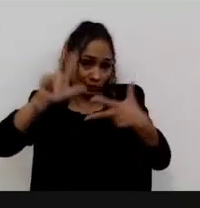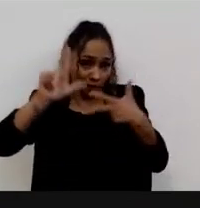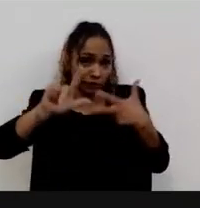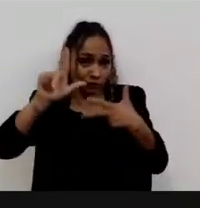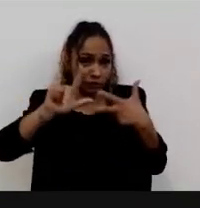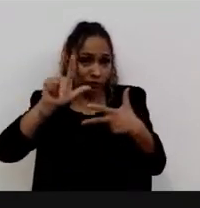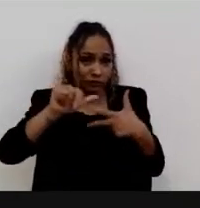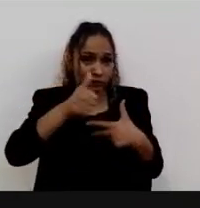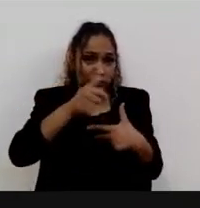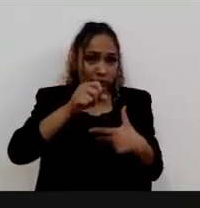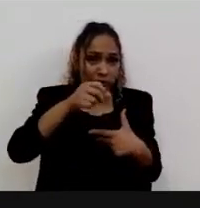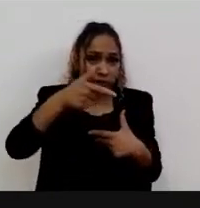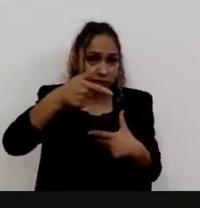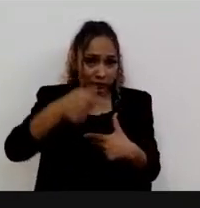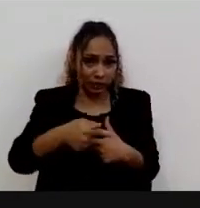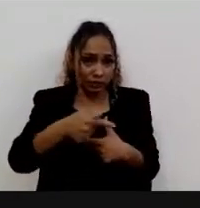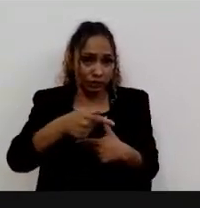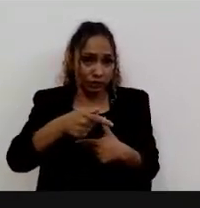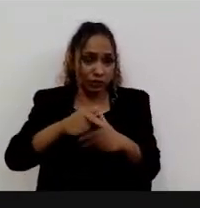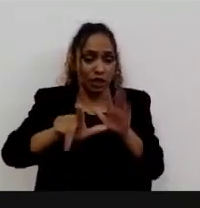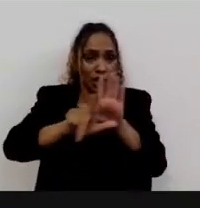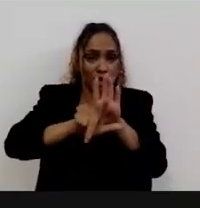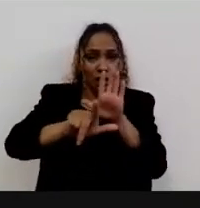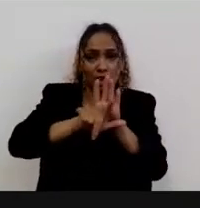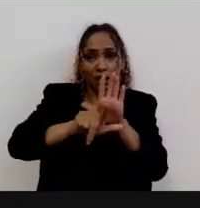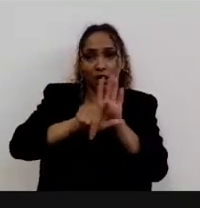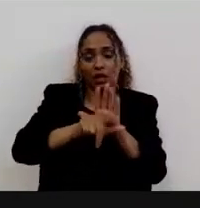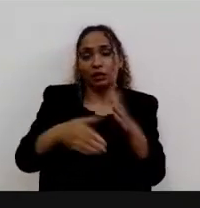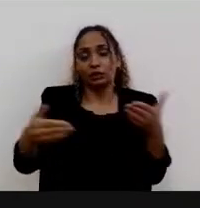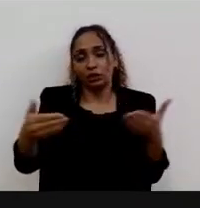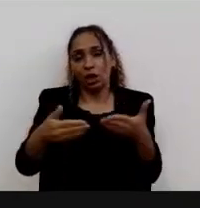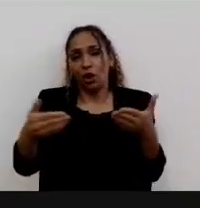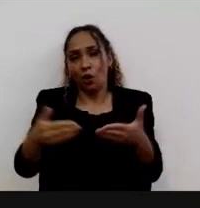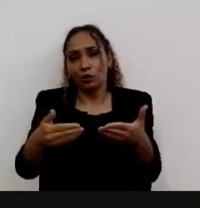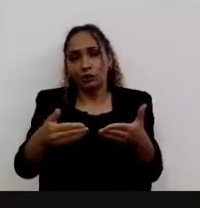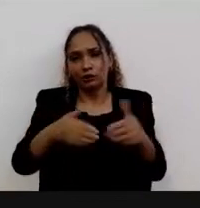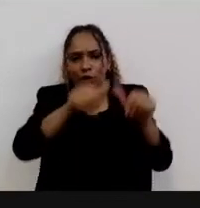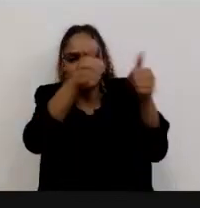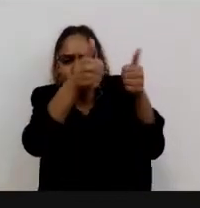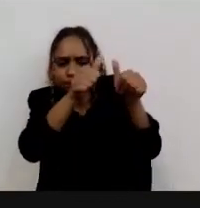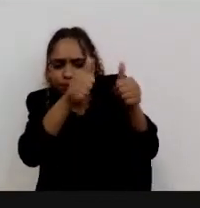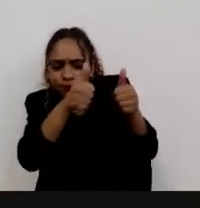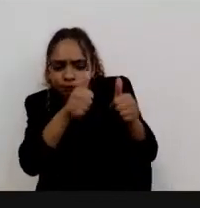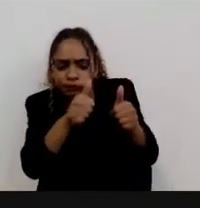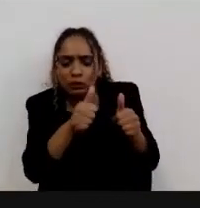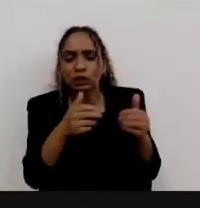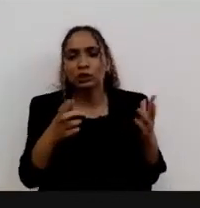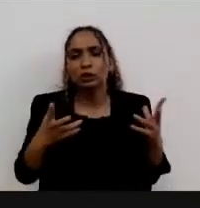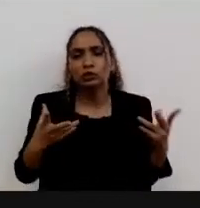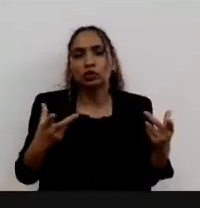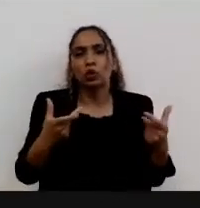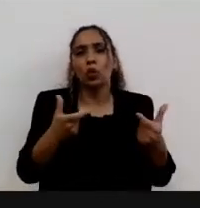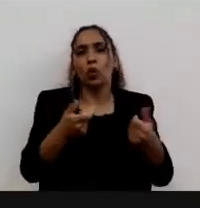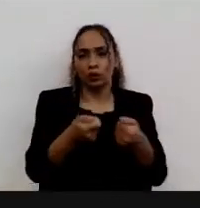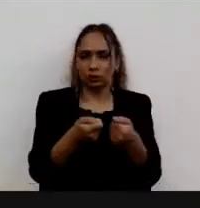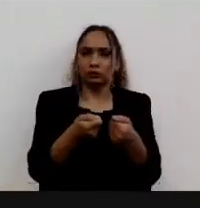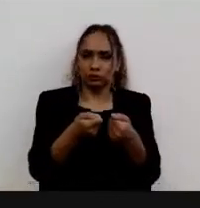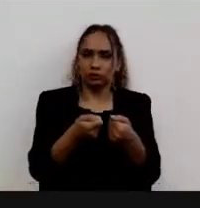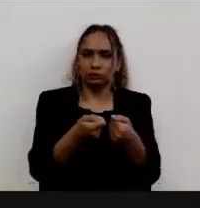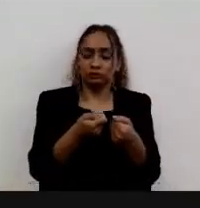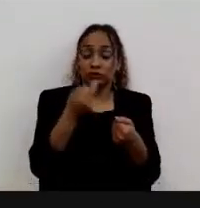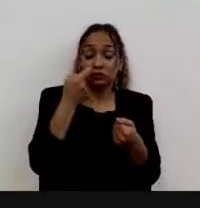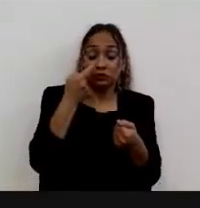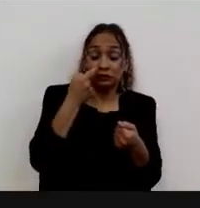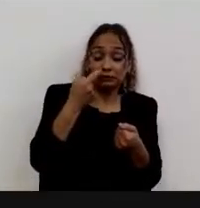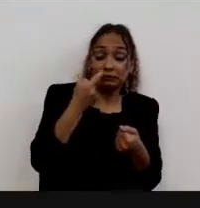legislatura, que é essa legislatura atual, e submeter essas recomendações a uma avaliação de qualidade, né, para ver se essas recomendações fazem